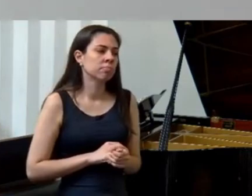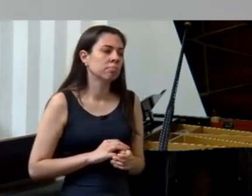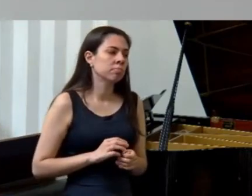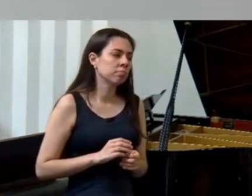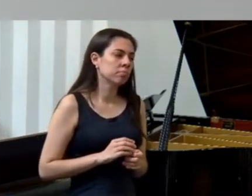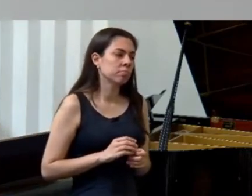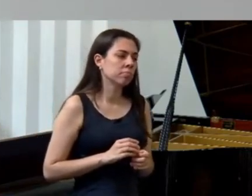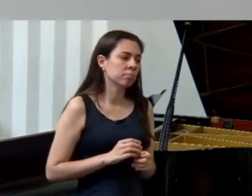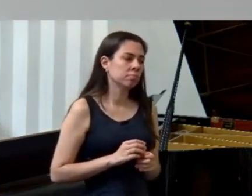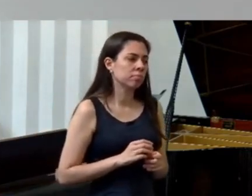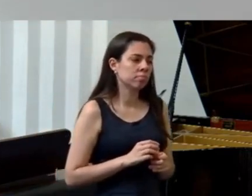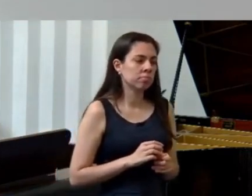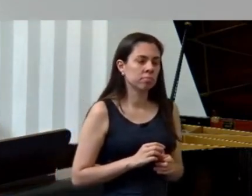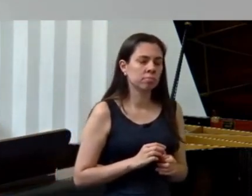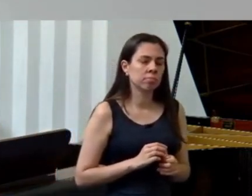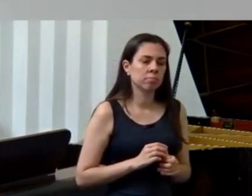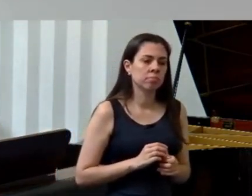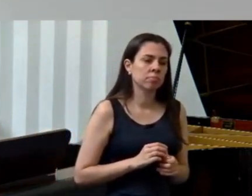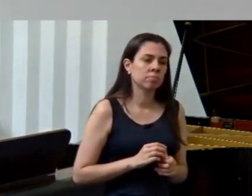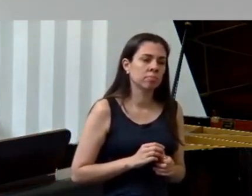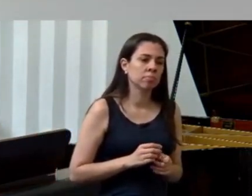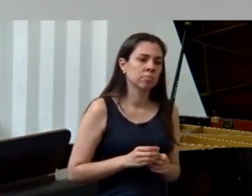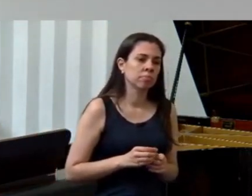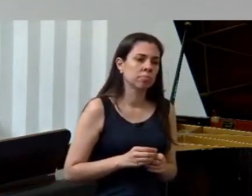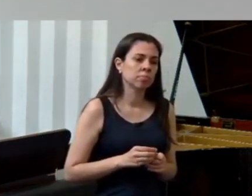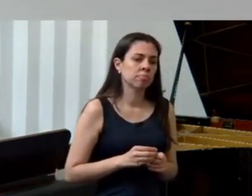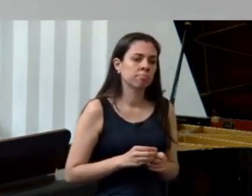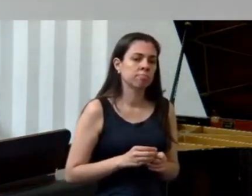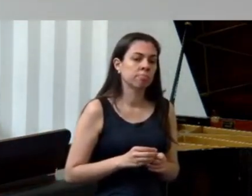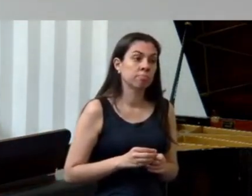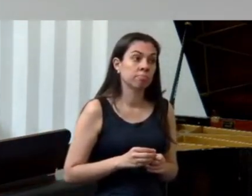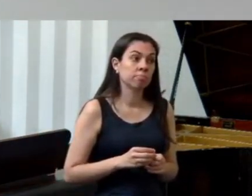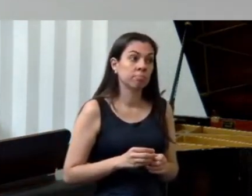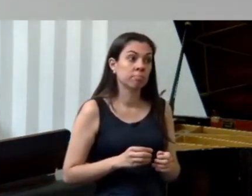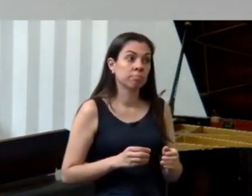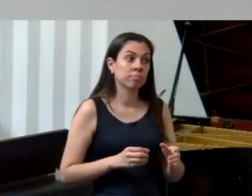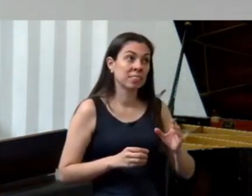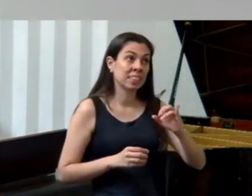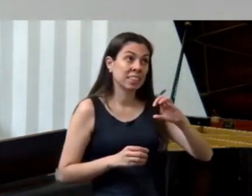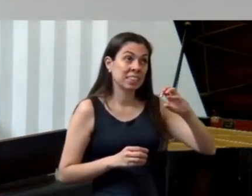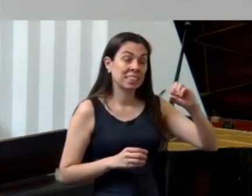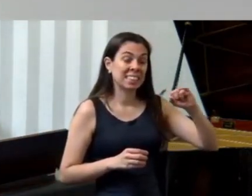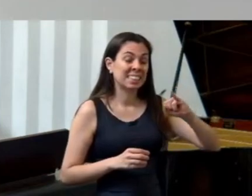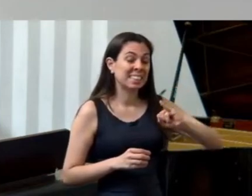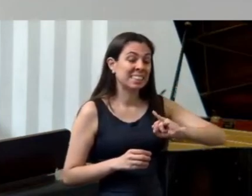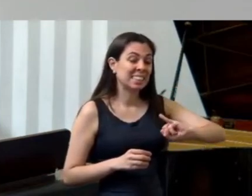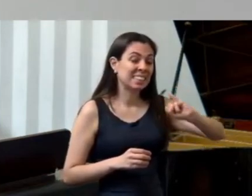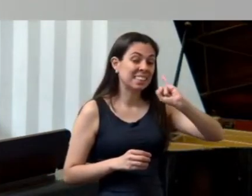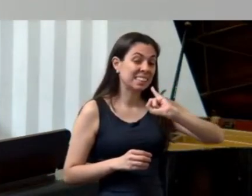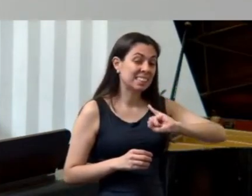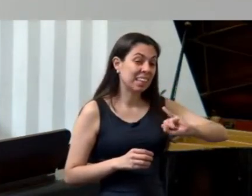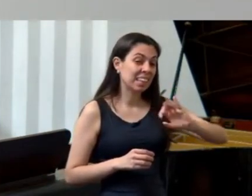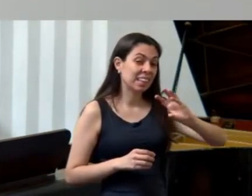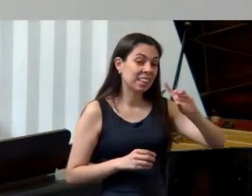Se Deus, o nosso Deus, levantasse a mão de cima da nossa cabeça,